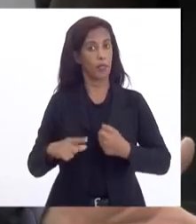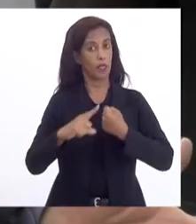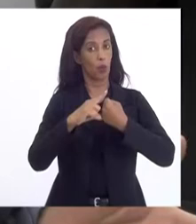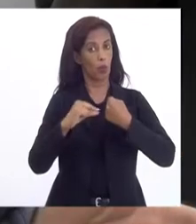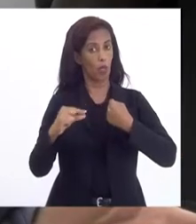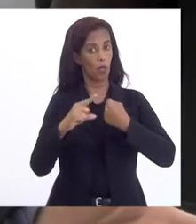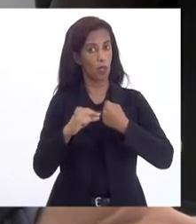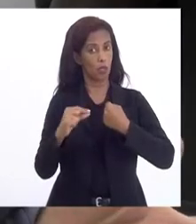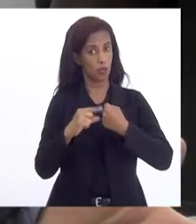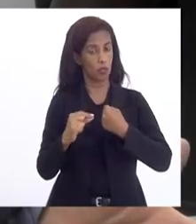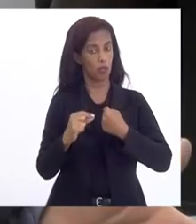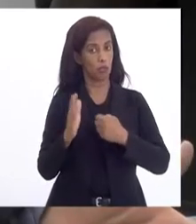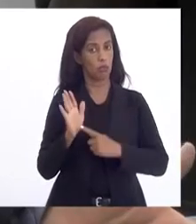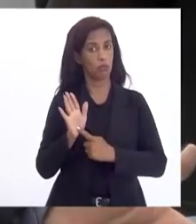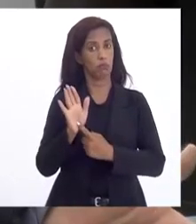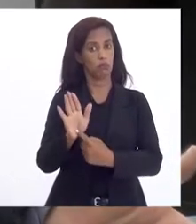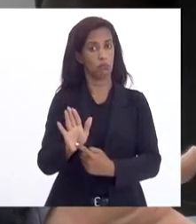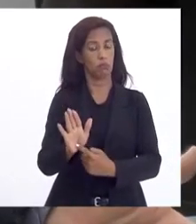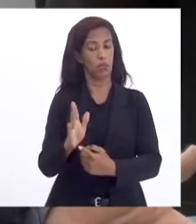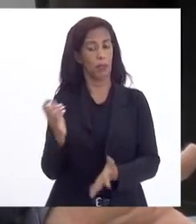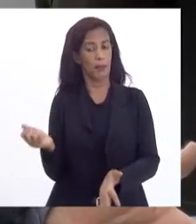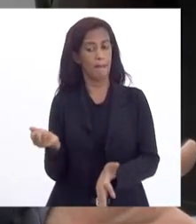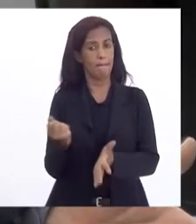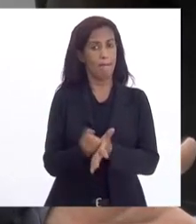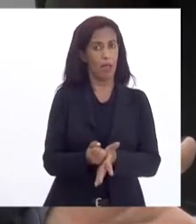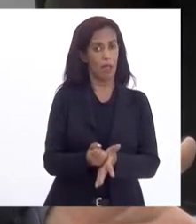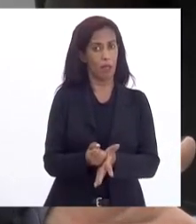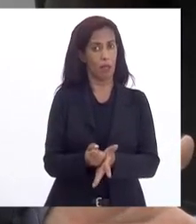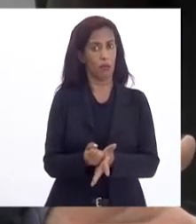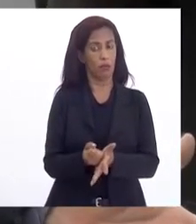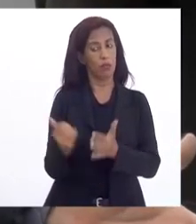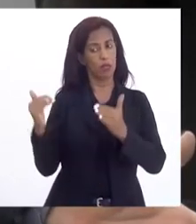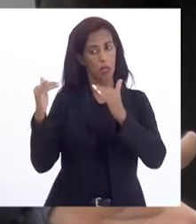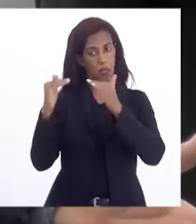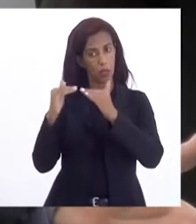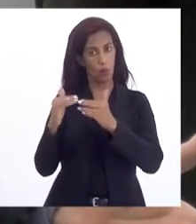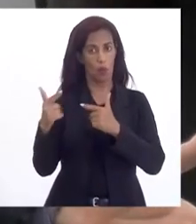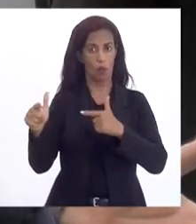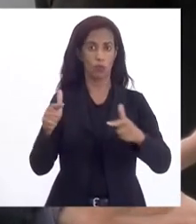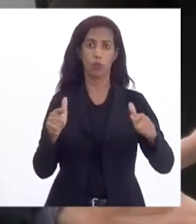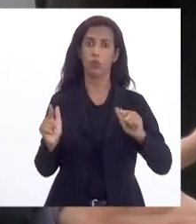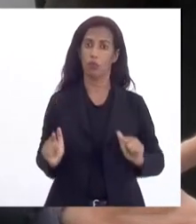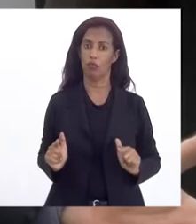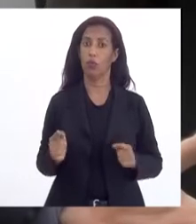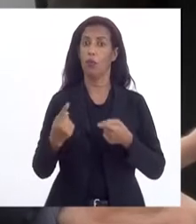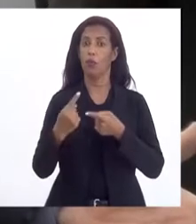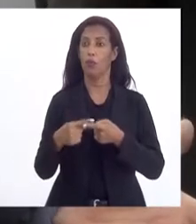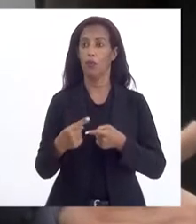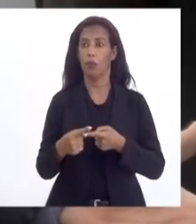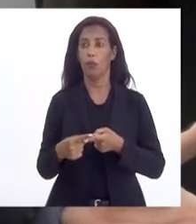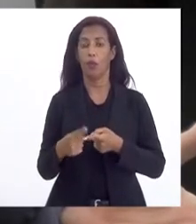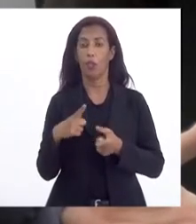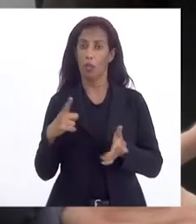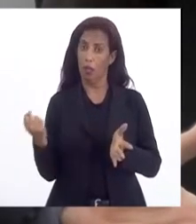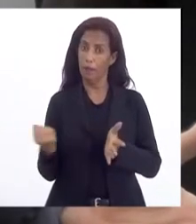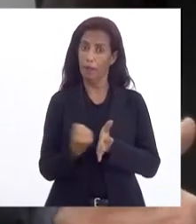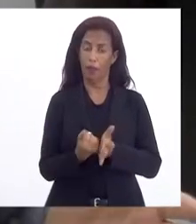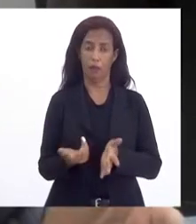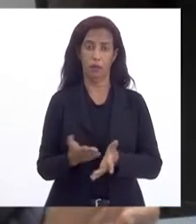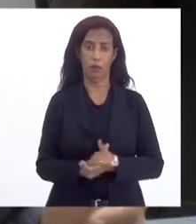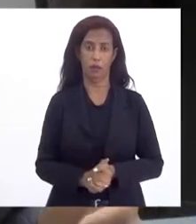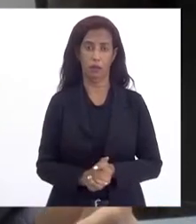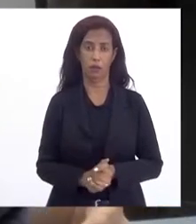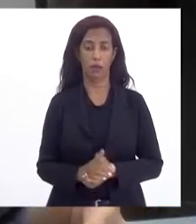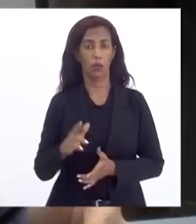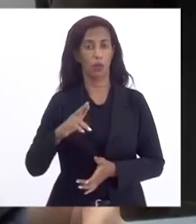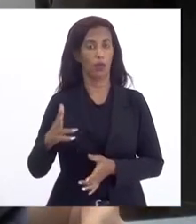para apresentação do impacto, para a gente ser coerente com os outros, né? Porque tem impacto. Não é que